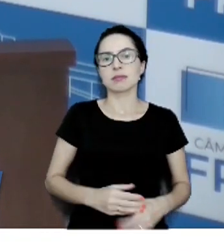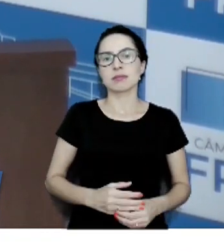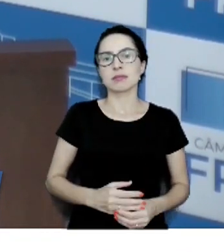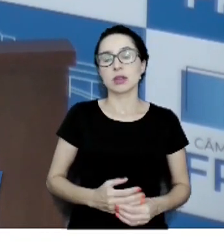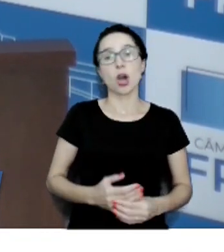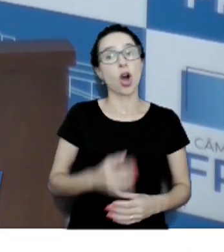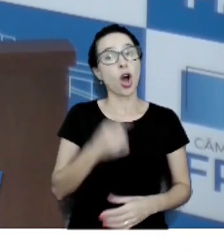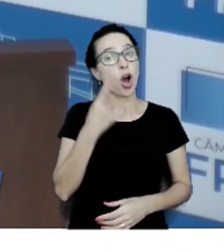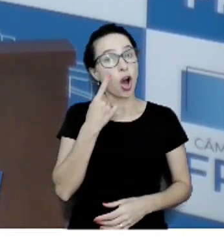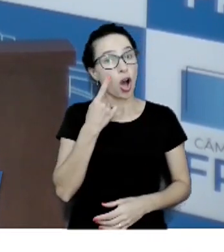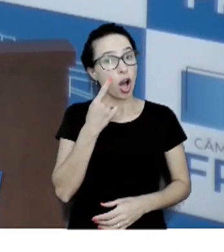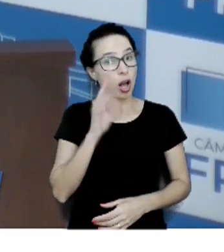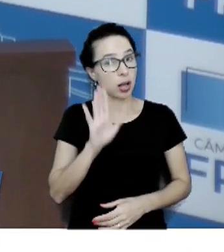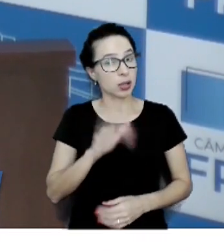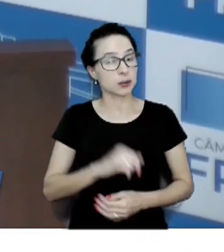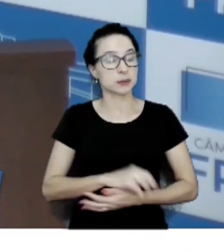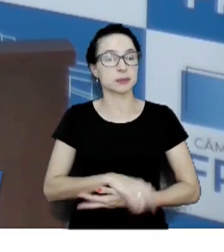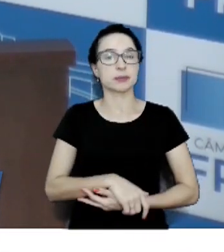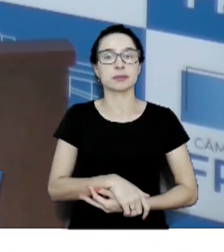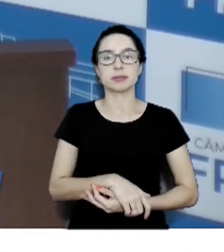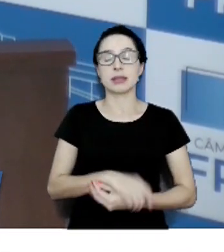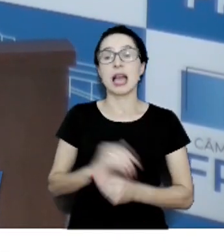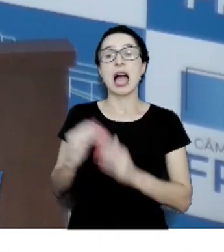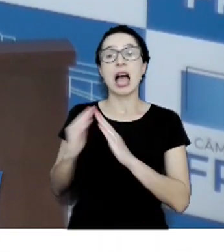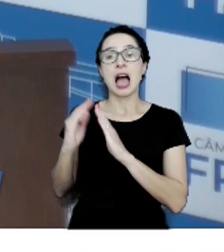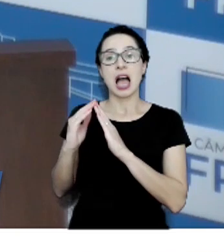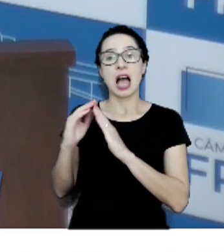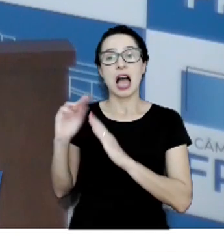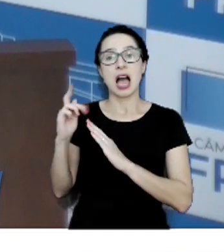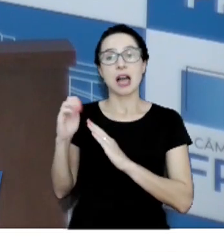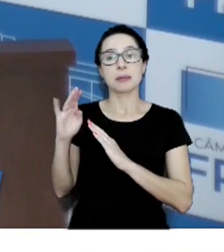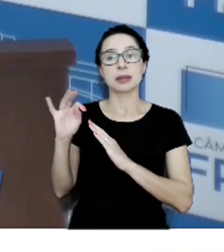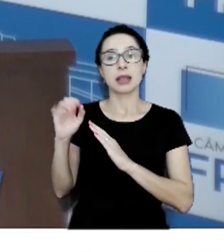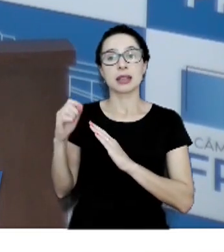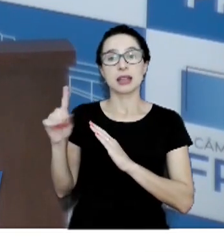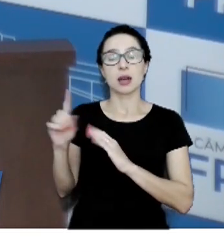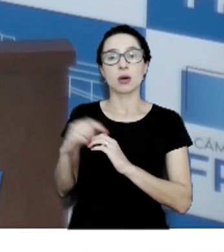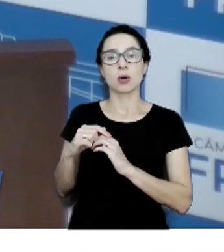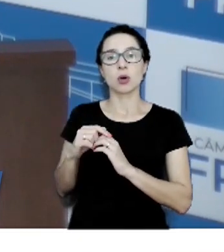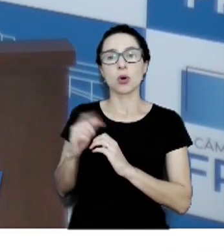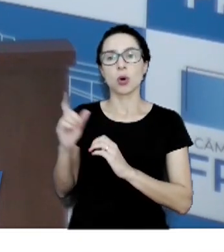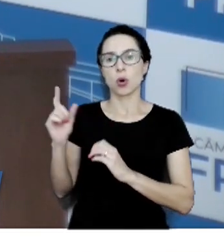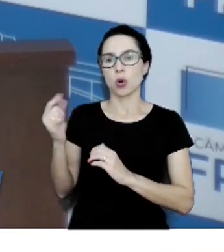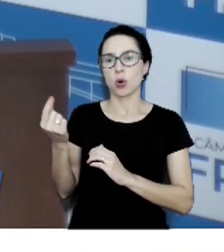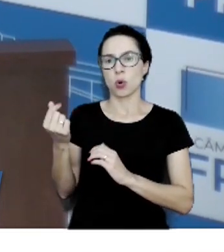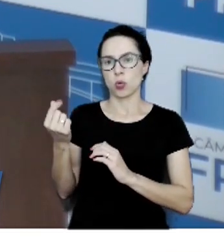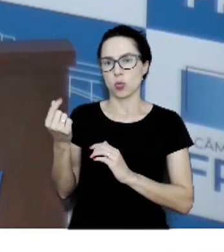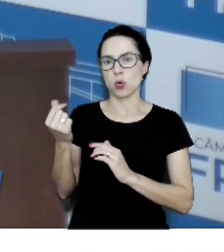Pasmo, a habitação foi colocada aqui